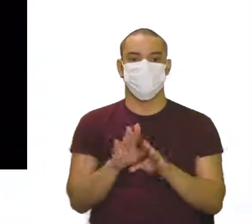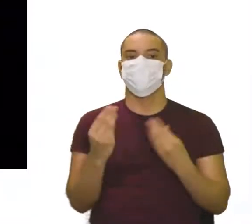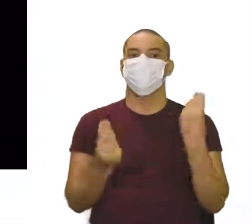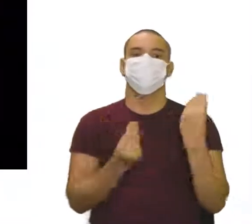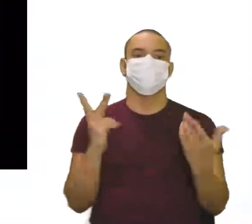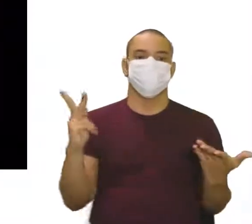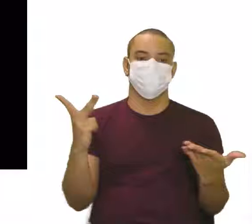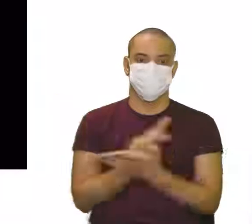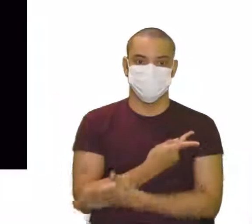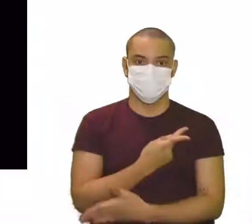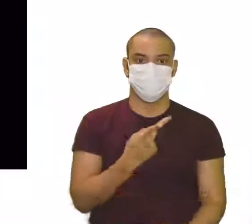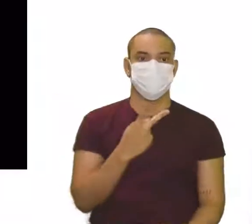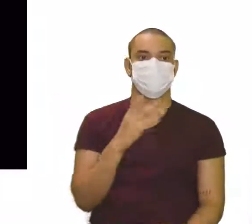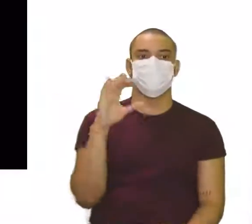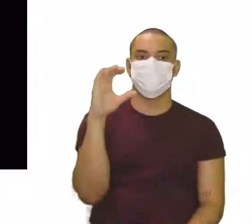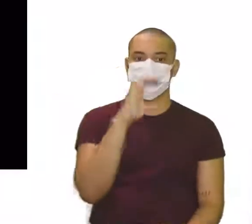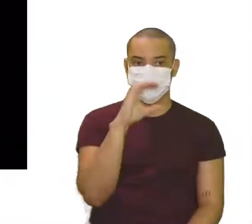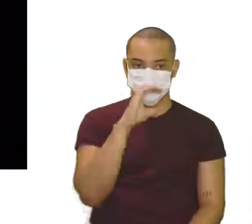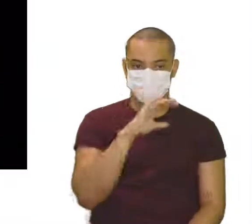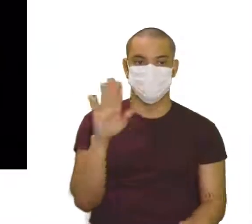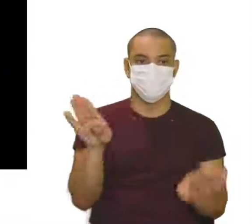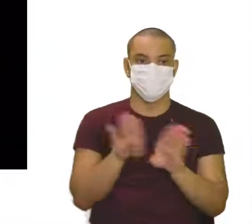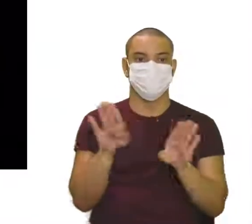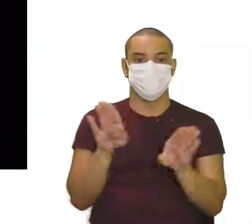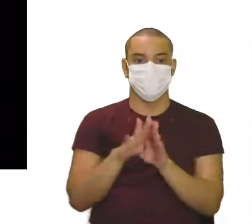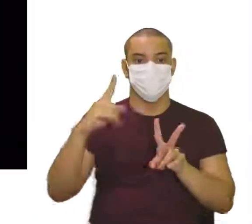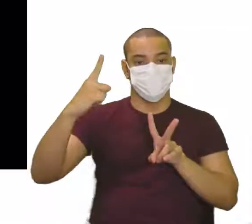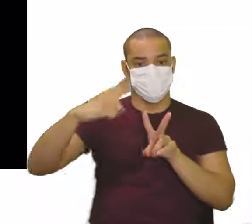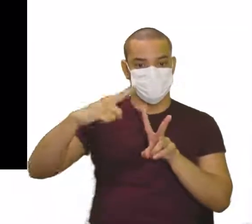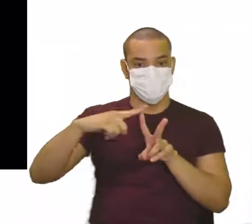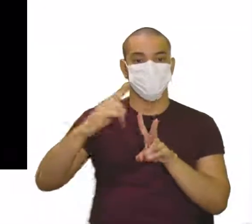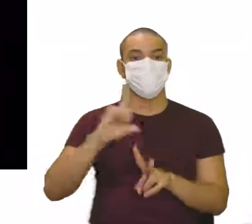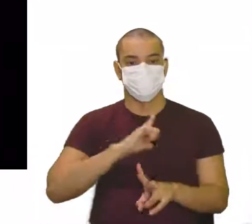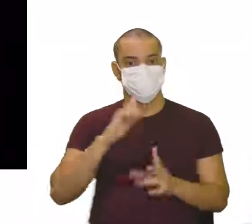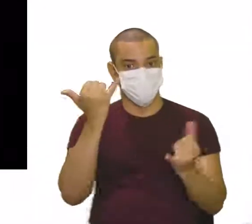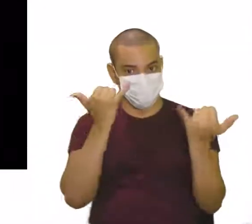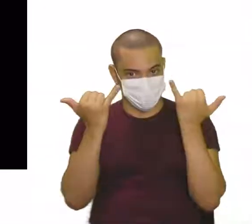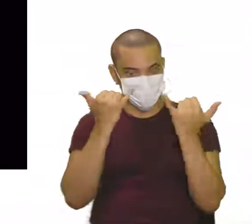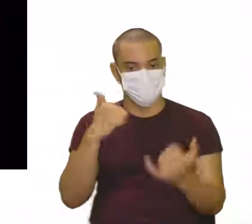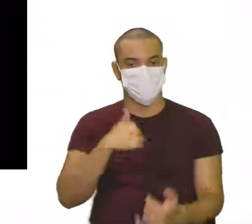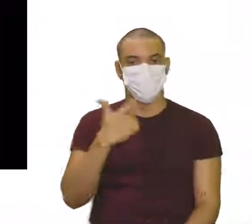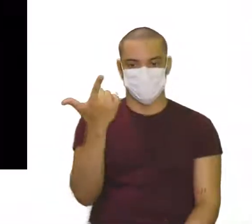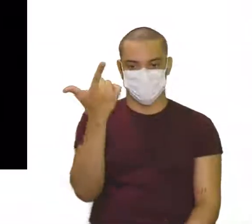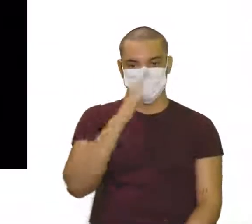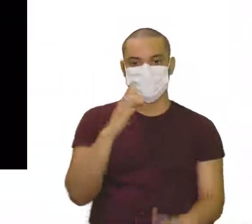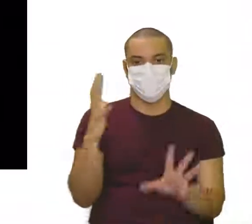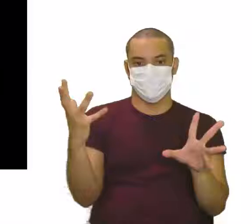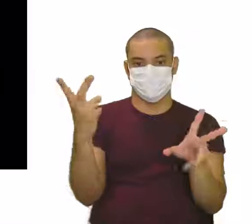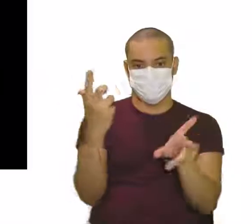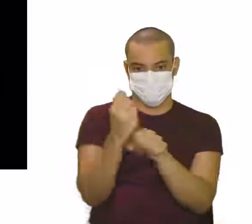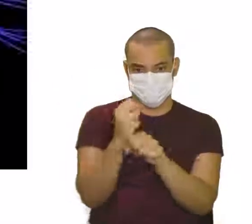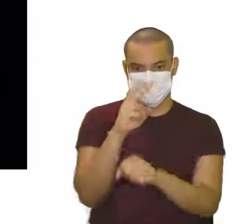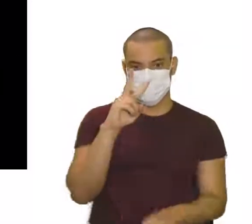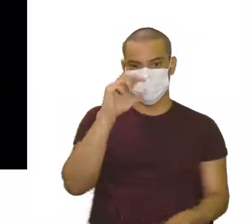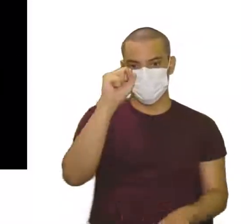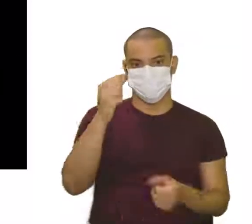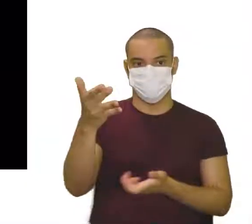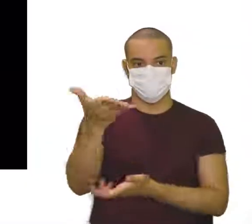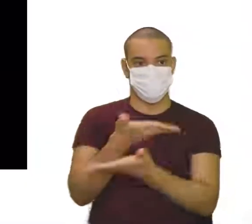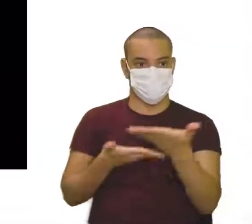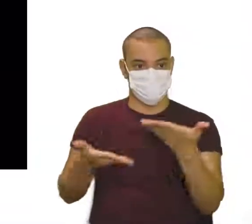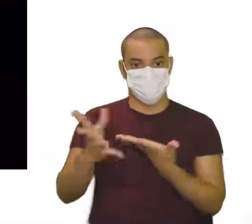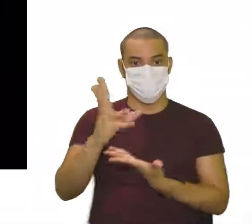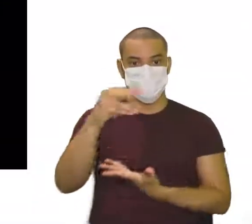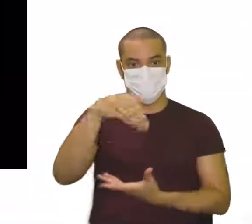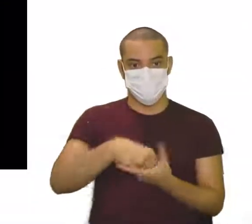carga e do vetor indução magnética. Tendo esses três dados aqui, eu consigo calcular essa força de interação quando eu estou